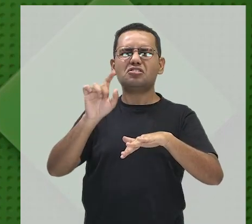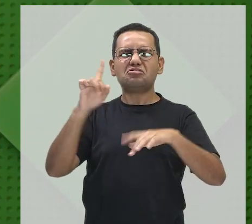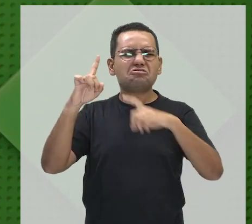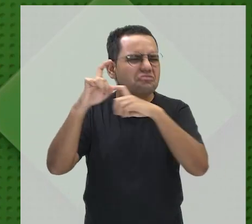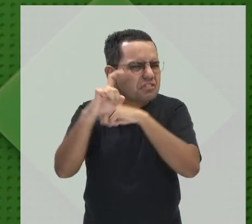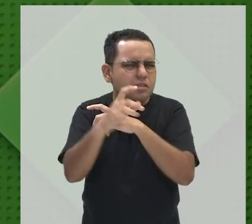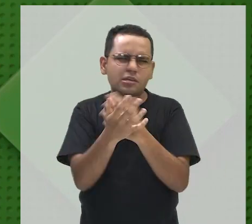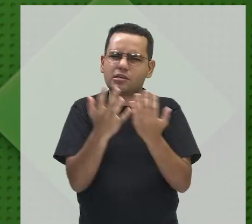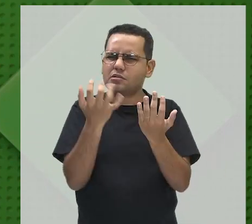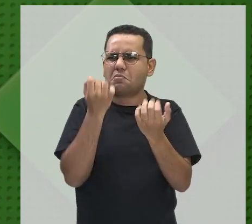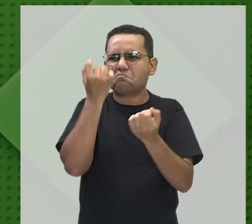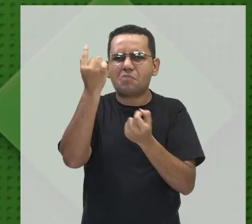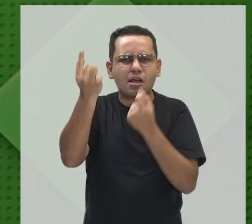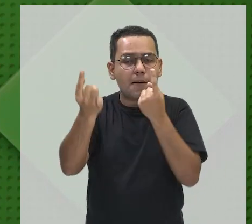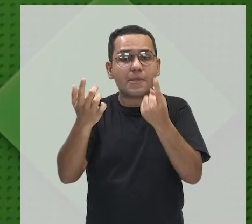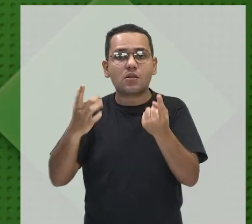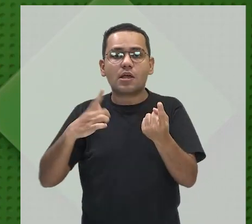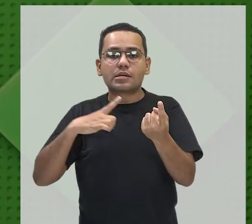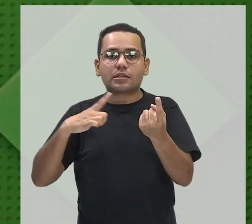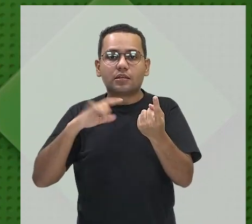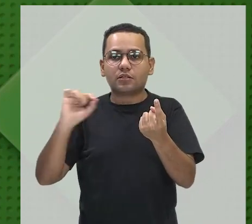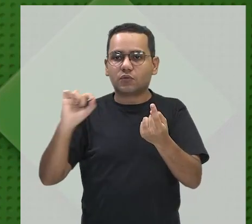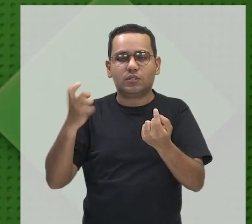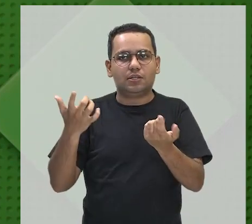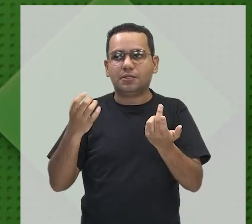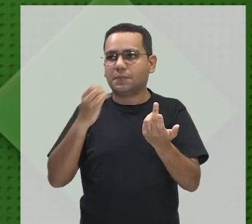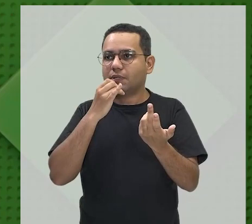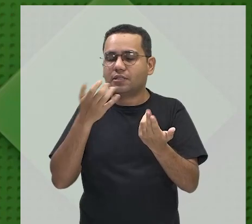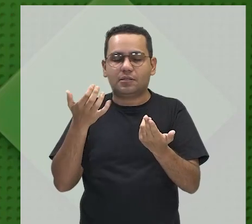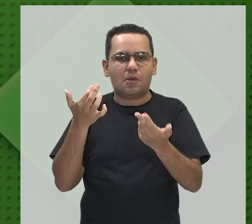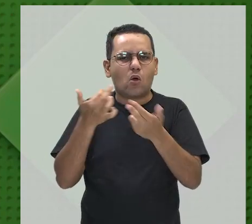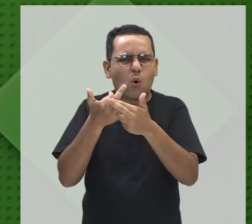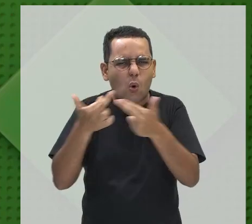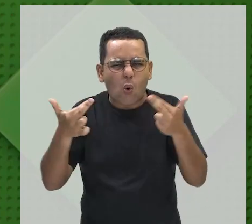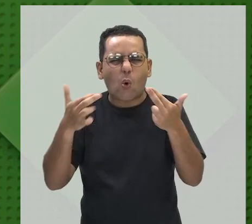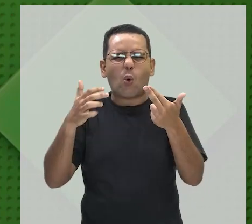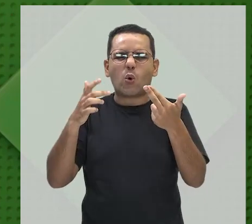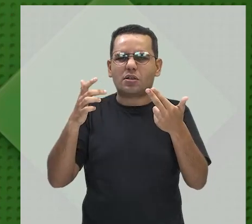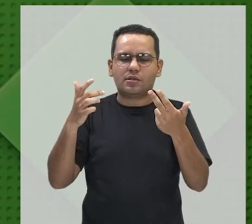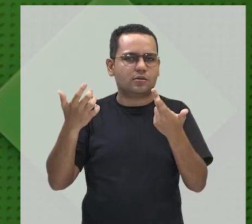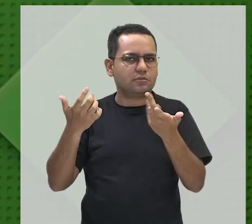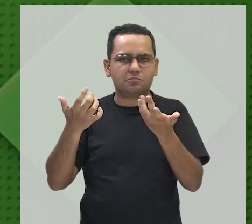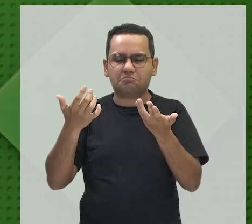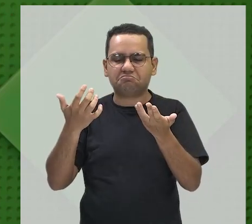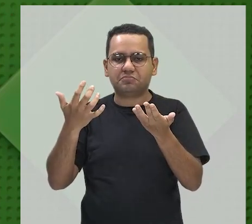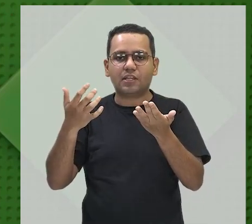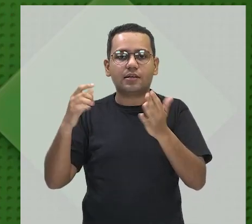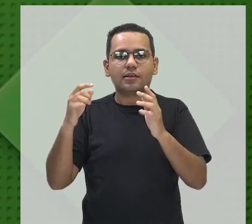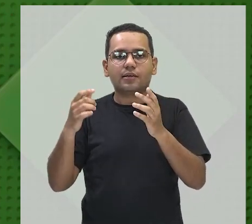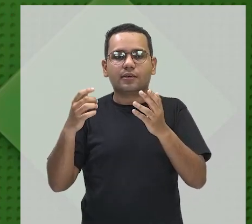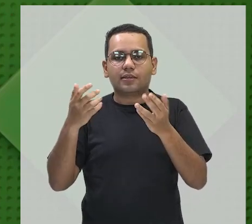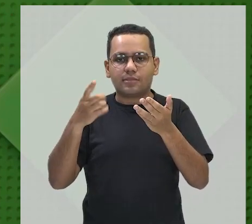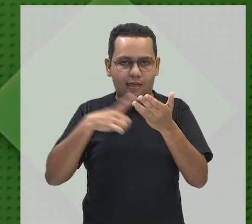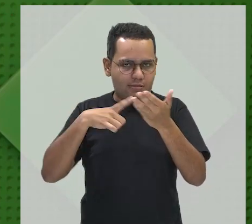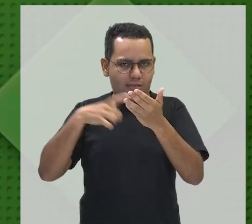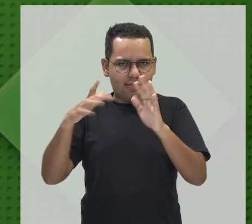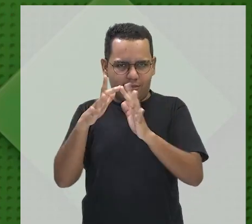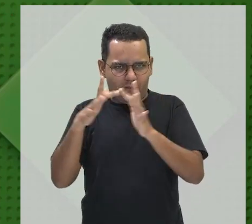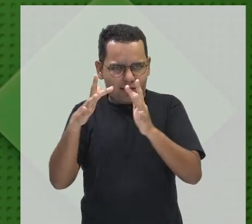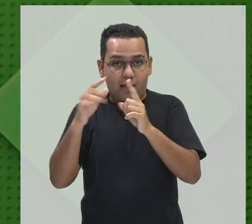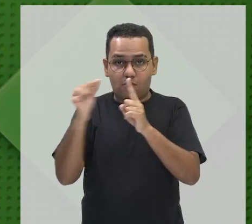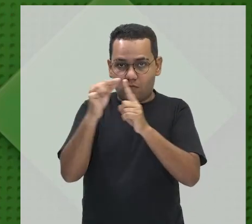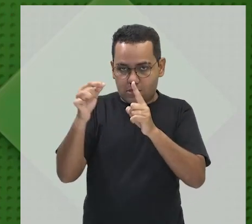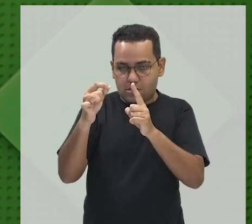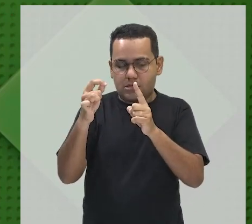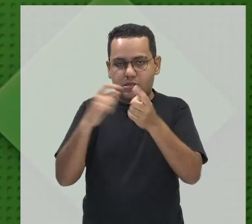pessoas compartilham seringas, por exemplo, que não deve acontecer, pode transmitir a malária aí para uma outra pessoa. Mas como a gente está visualizando,